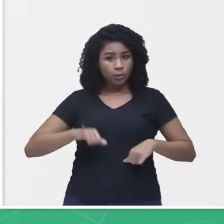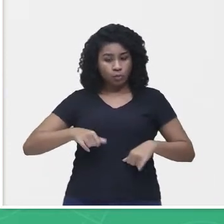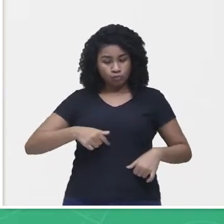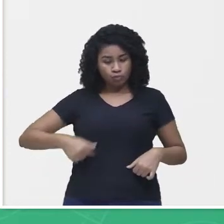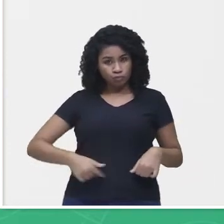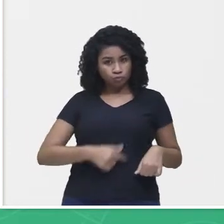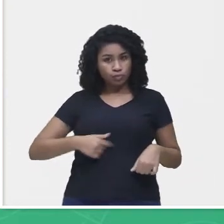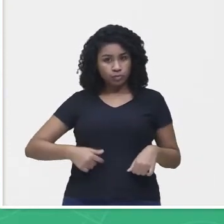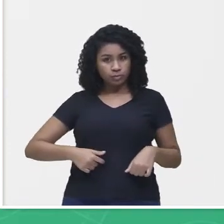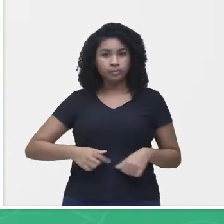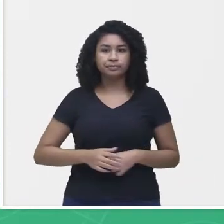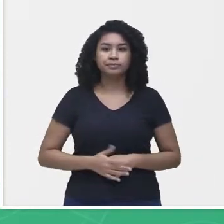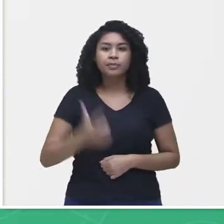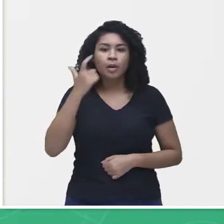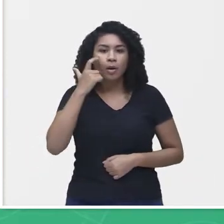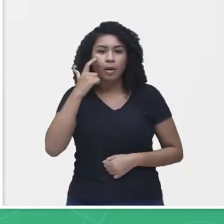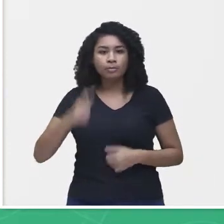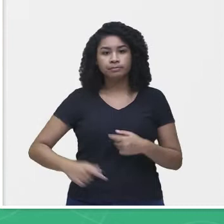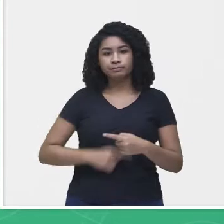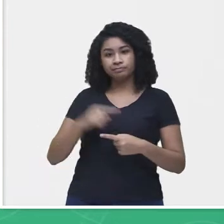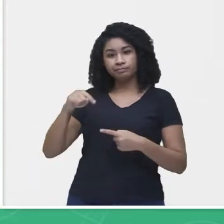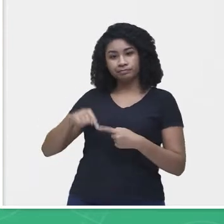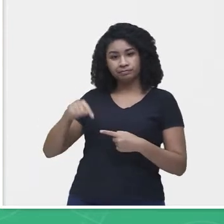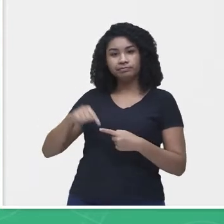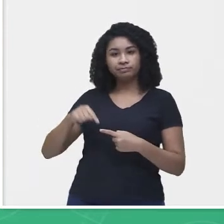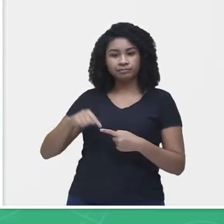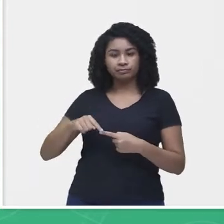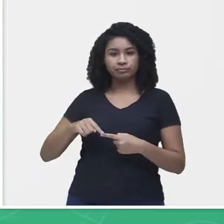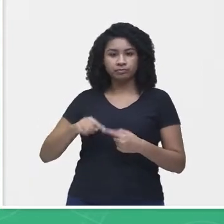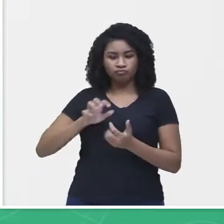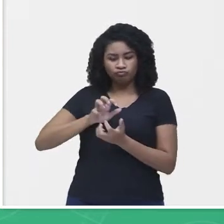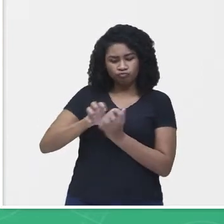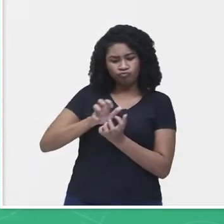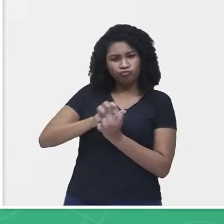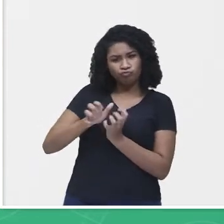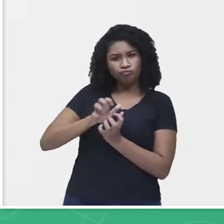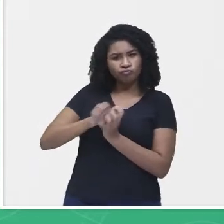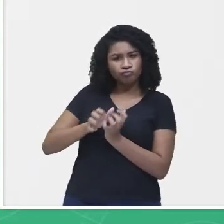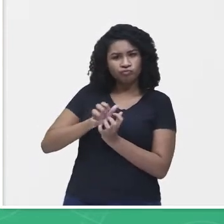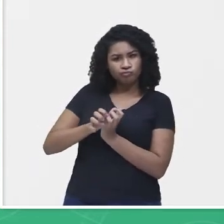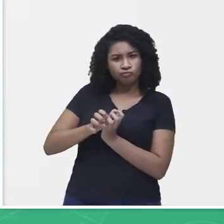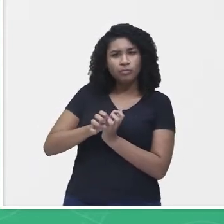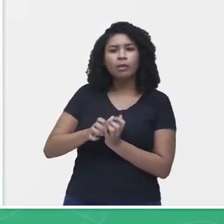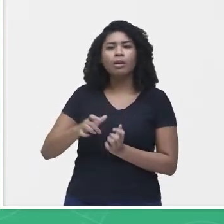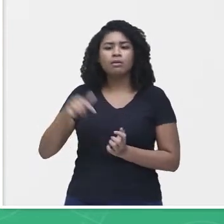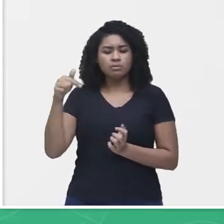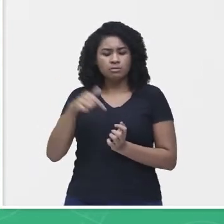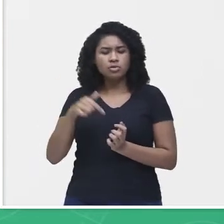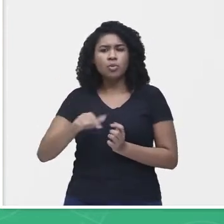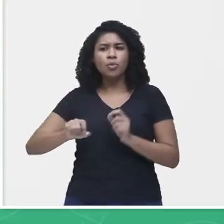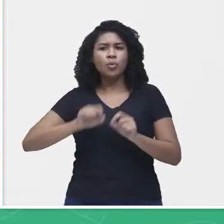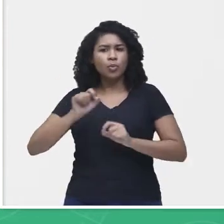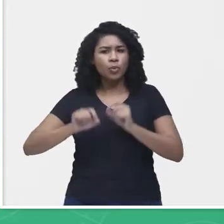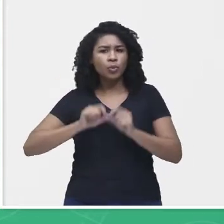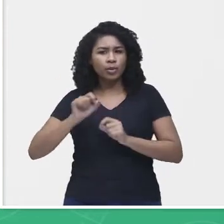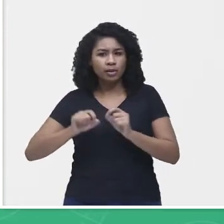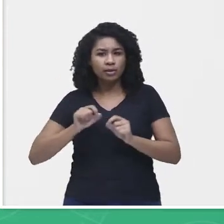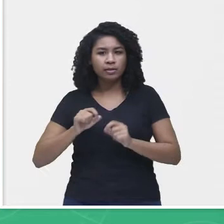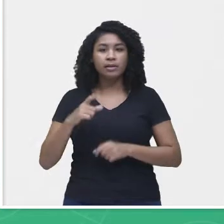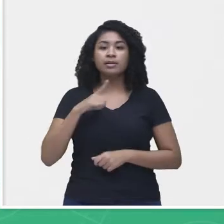No processo mecânico ou na digestão mecânica, esse processo ele é feito por meio